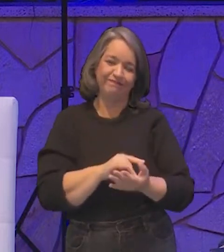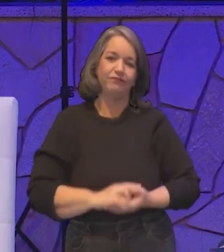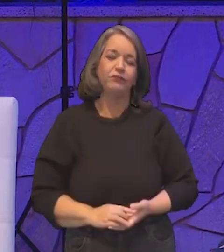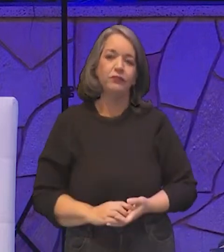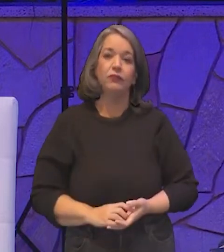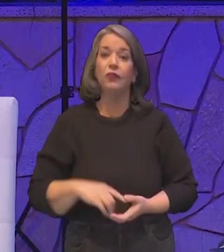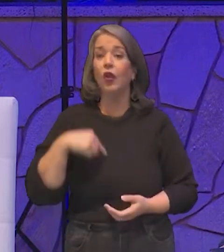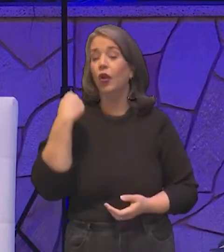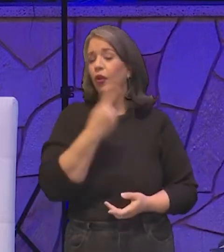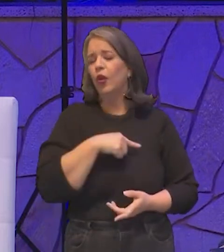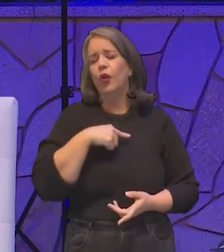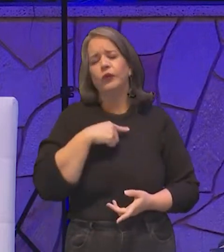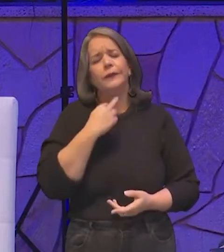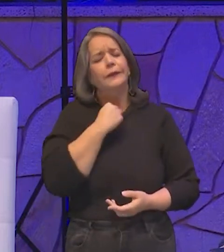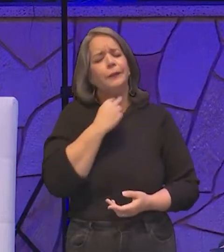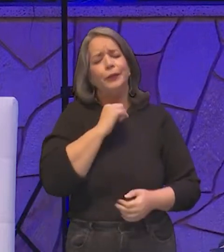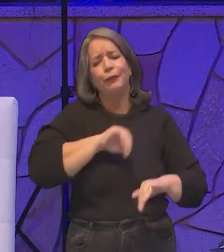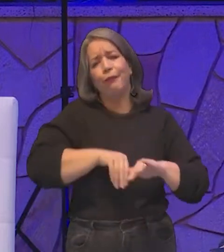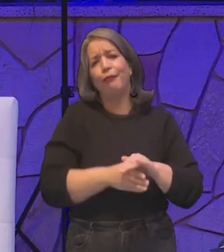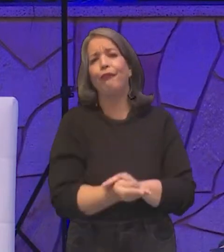em uma vida cristã